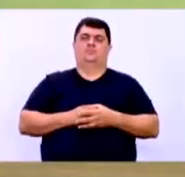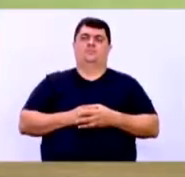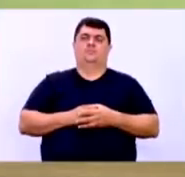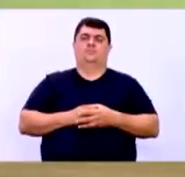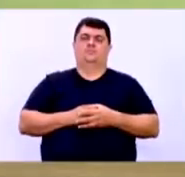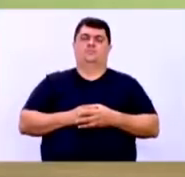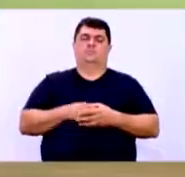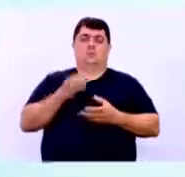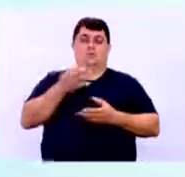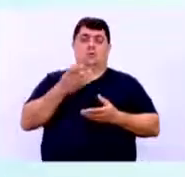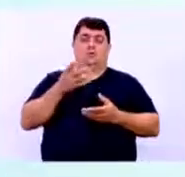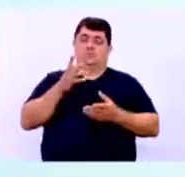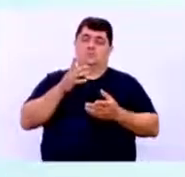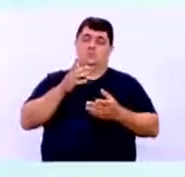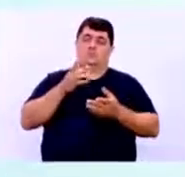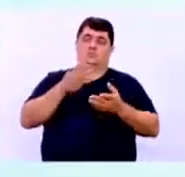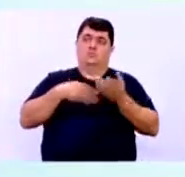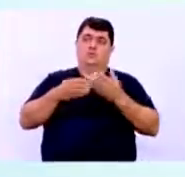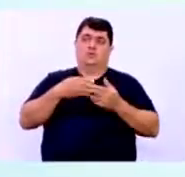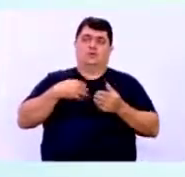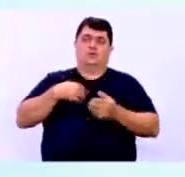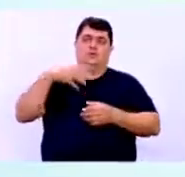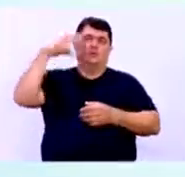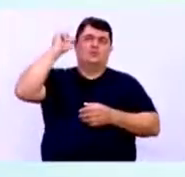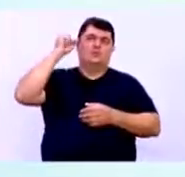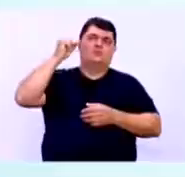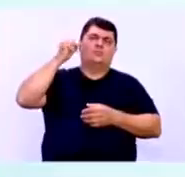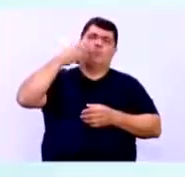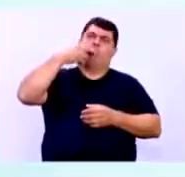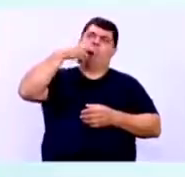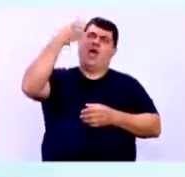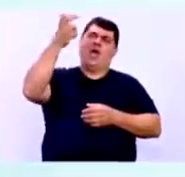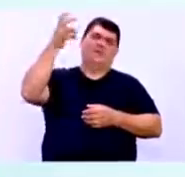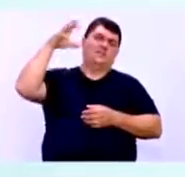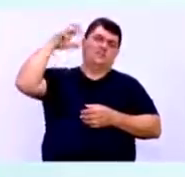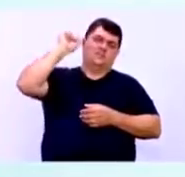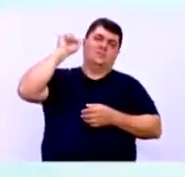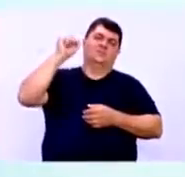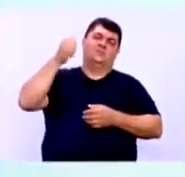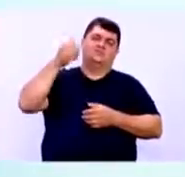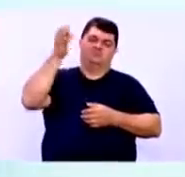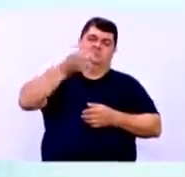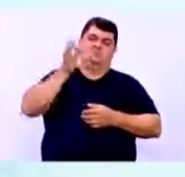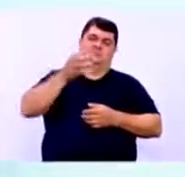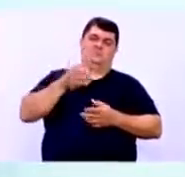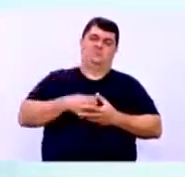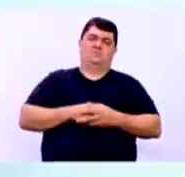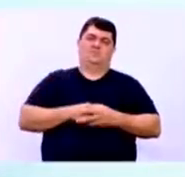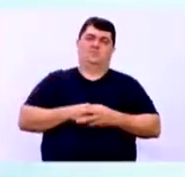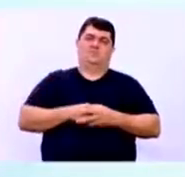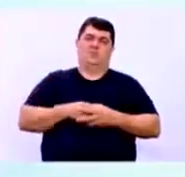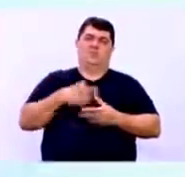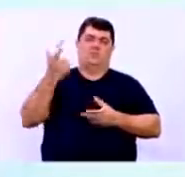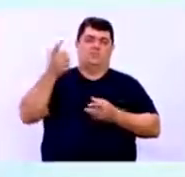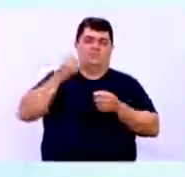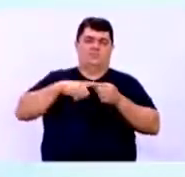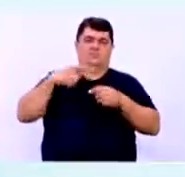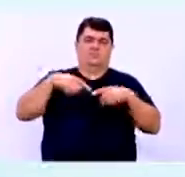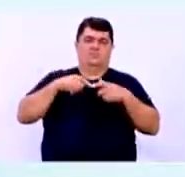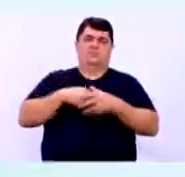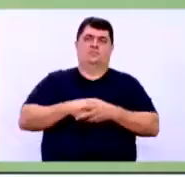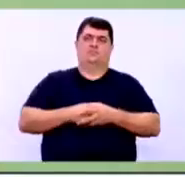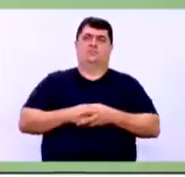É isso aí, pessoal, vamos participar. Eu consegui escutar o grito daqui, ó. Daqui eu estou escutando o grito de vocês, é isso aí. Agora vamos deixar de papo. Questão 3.